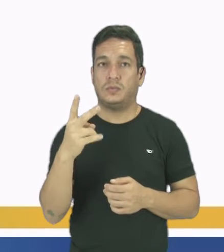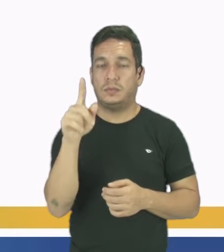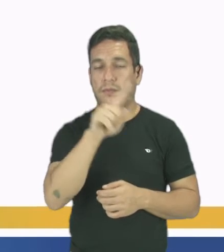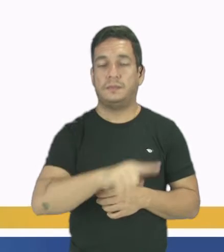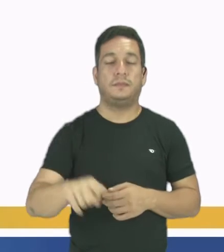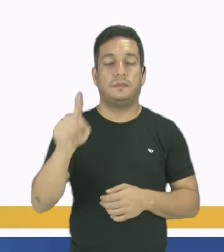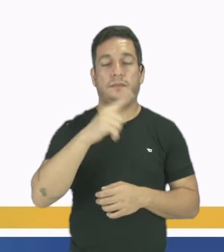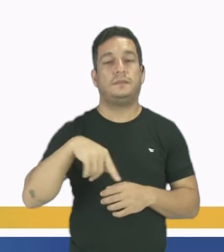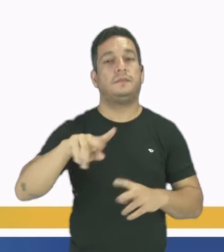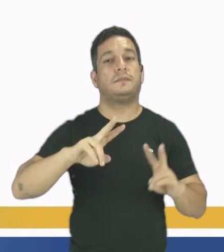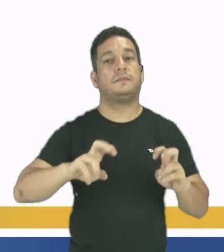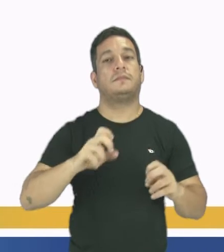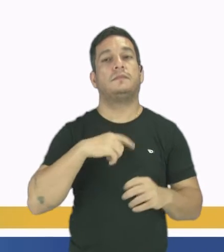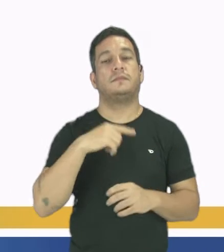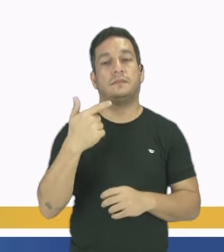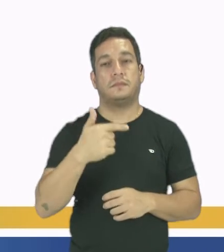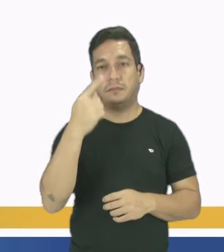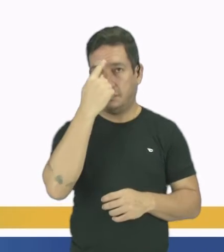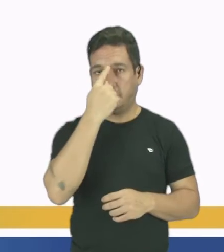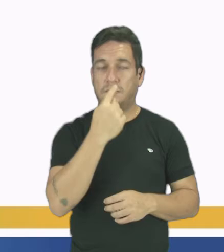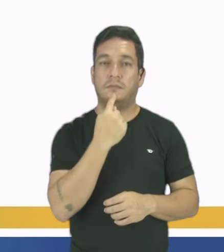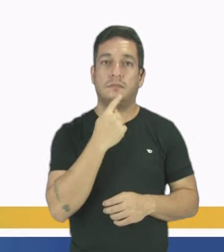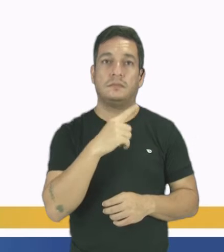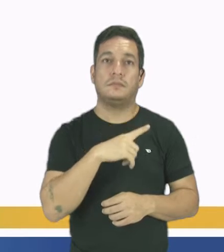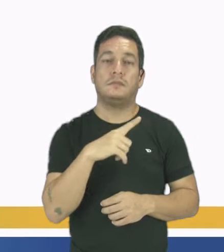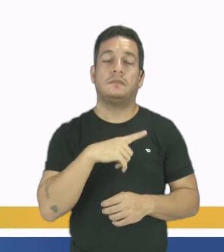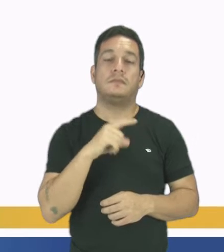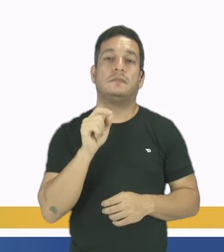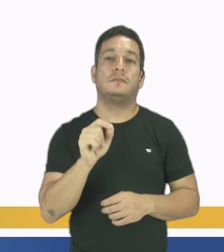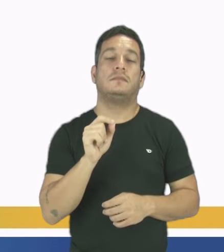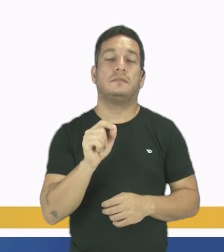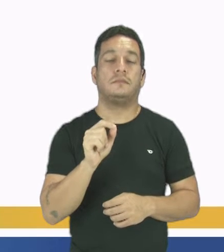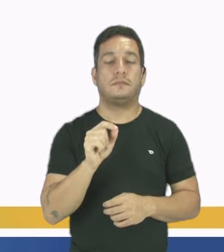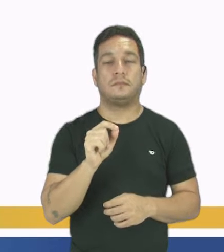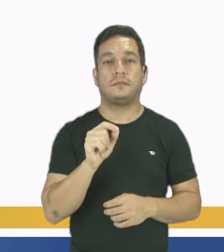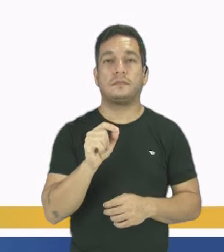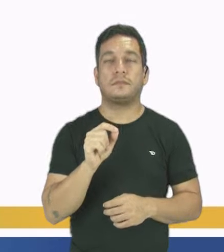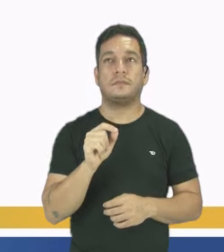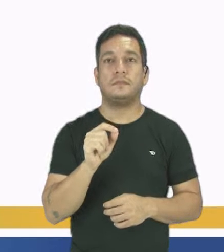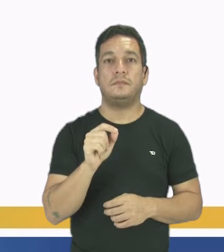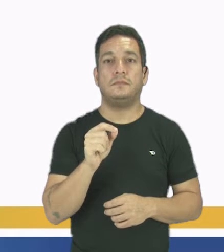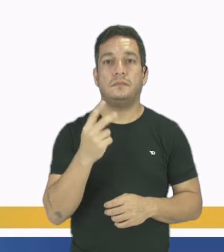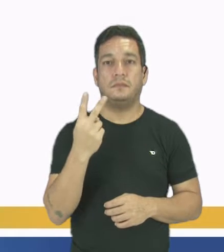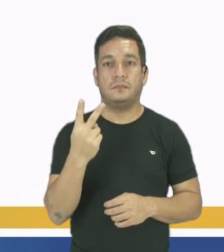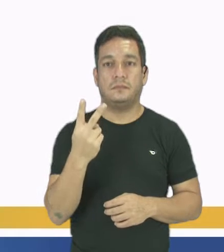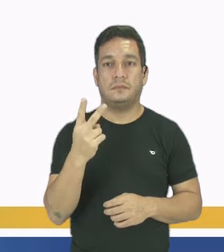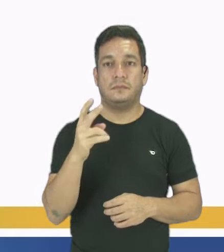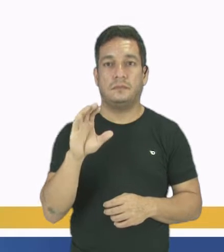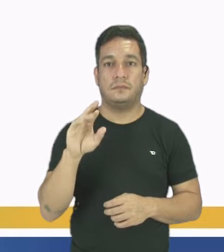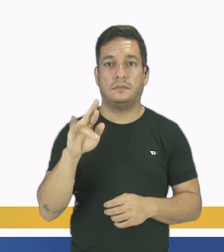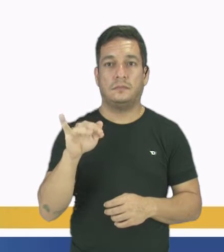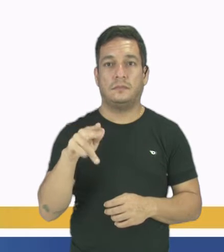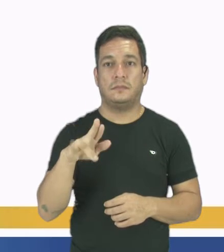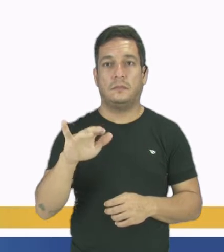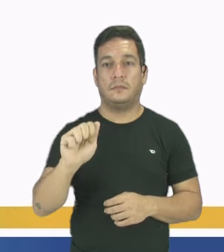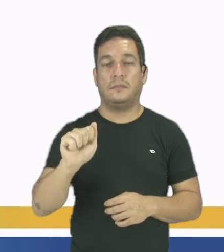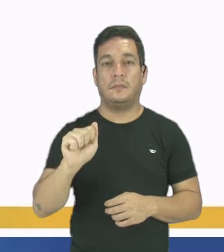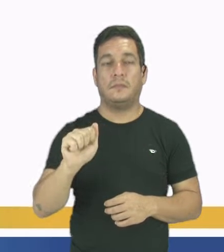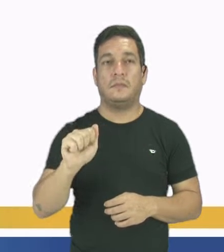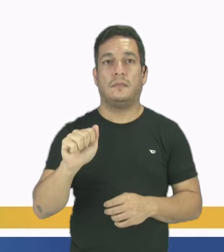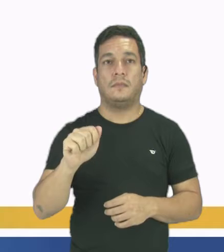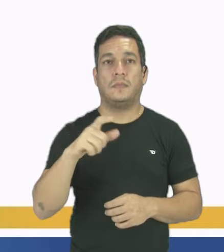Então, observe na segunda figura que nós temos duas circunferências onde elas